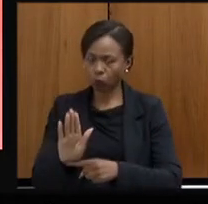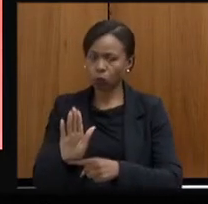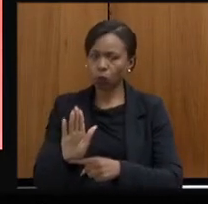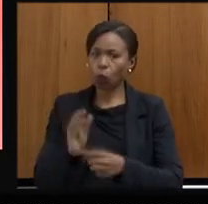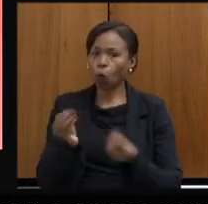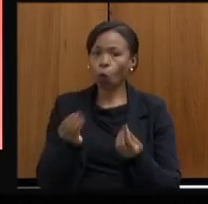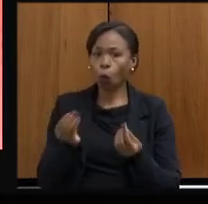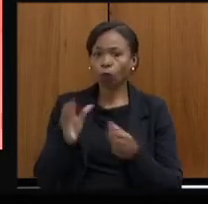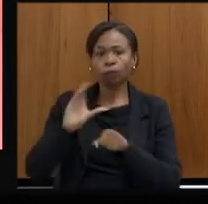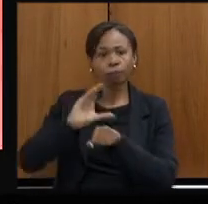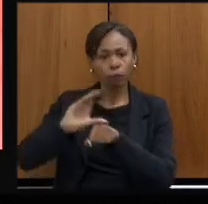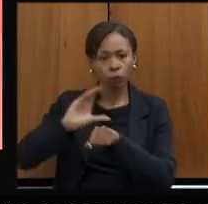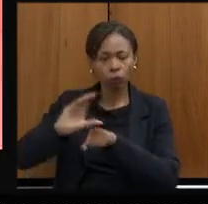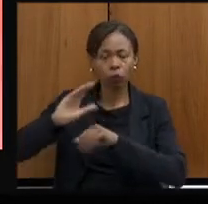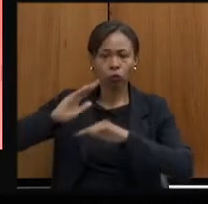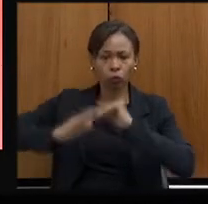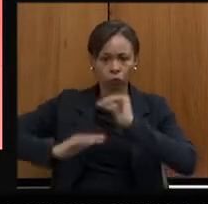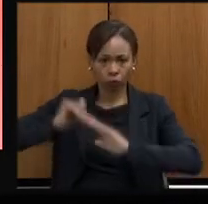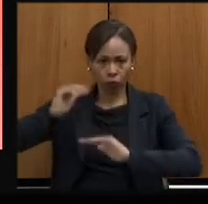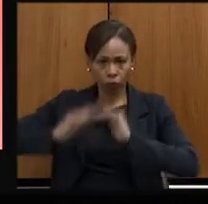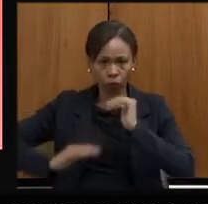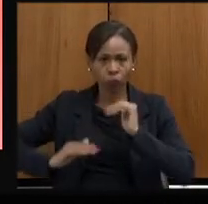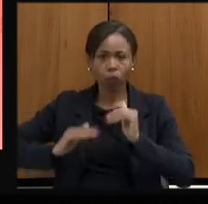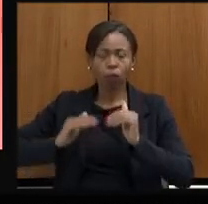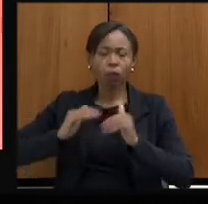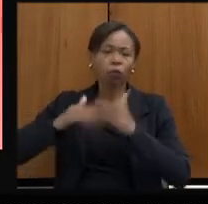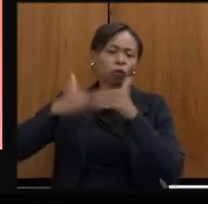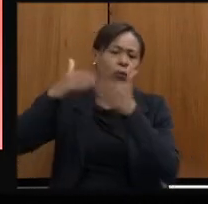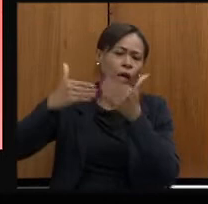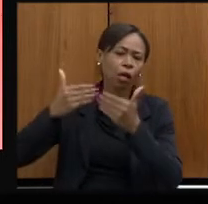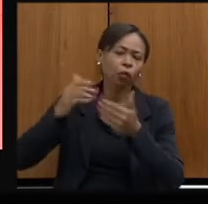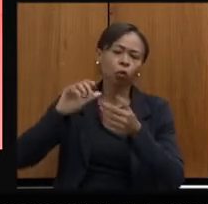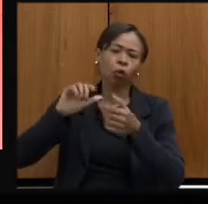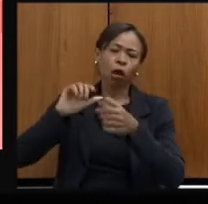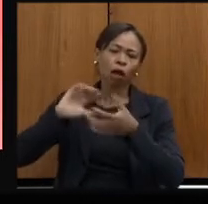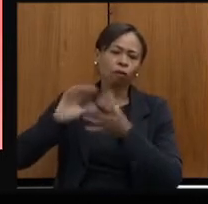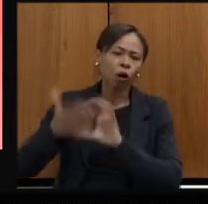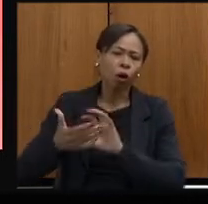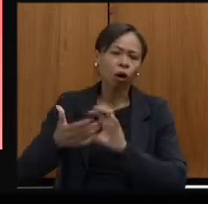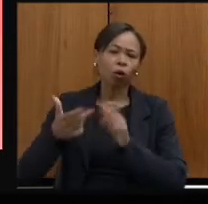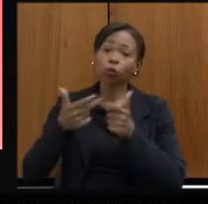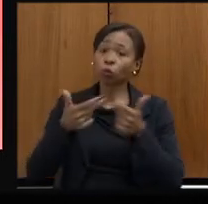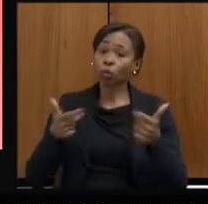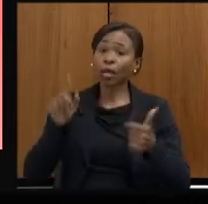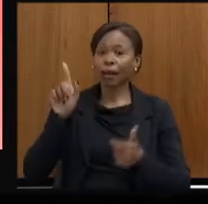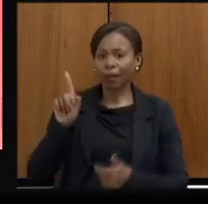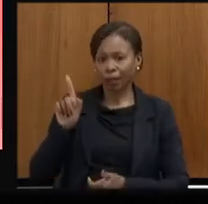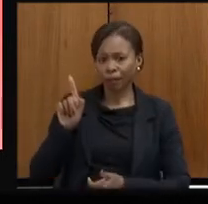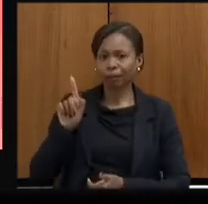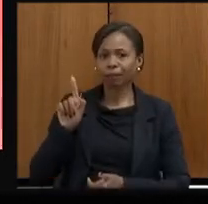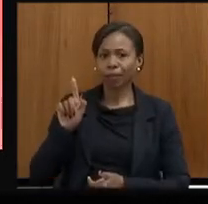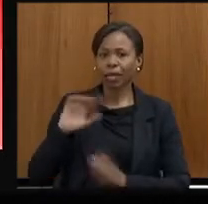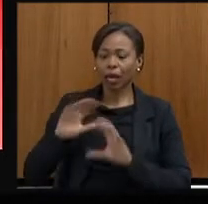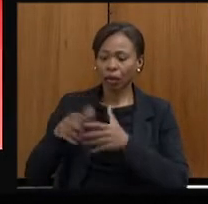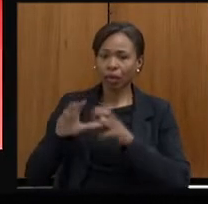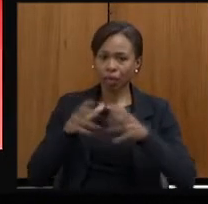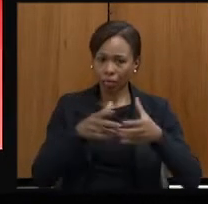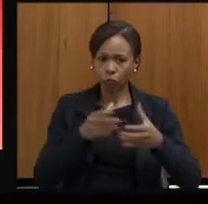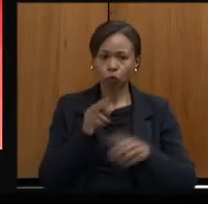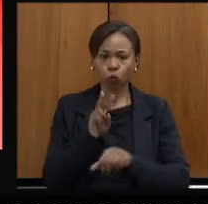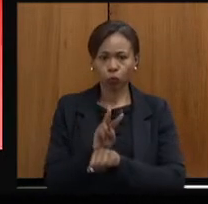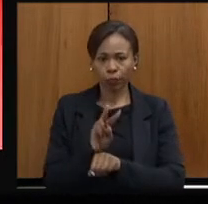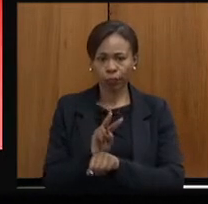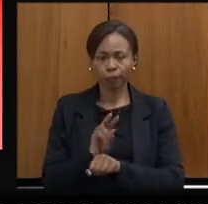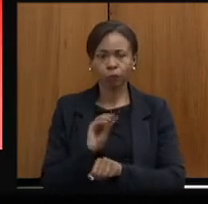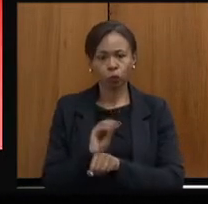qualificação profissional, com melhorias, reformas, isso que é a Rede Cuidar. Por favor. Nós